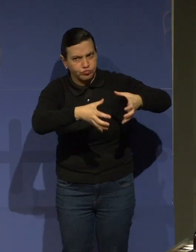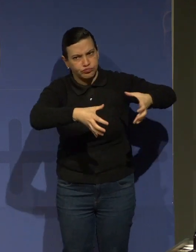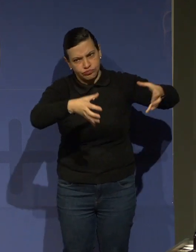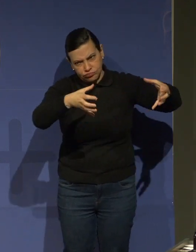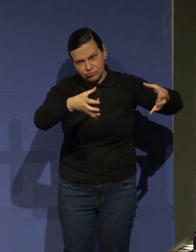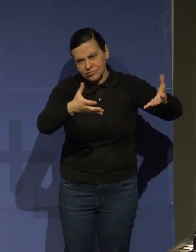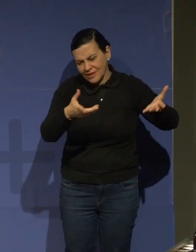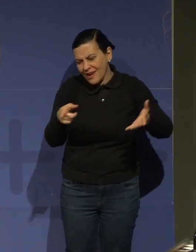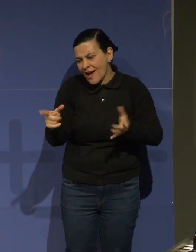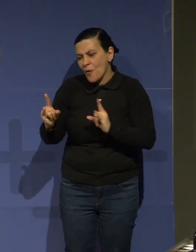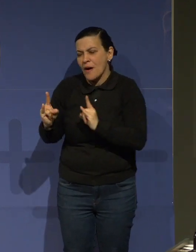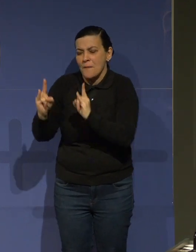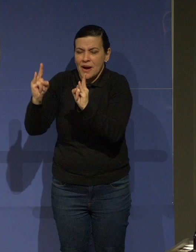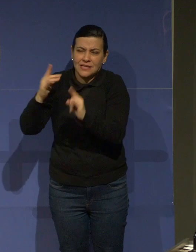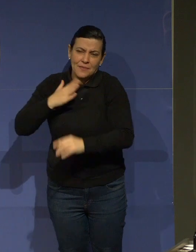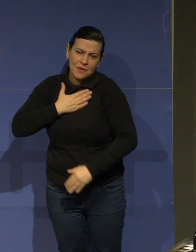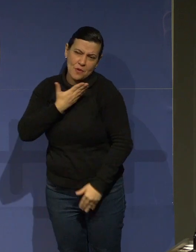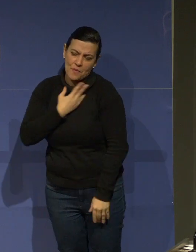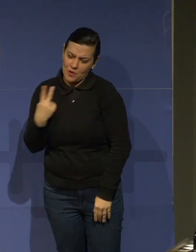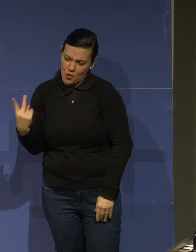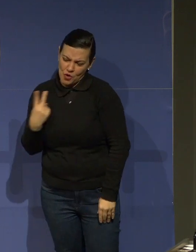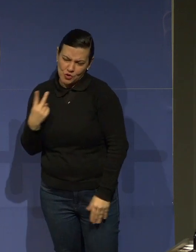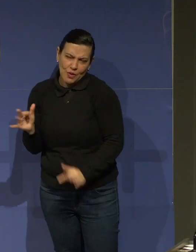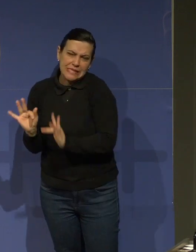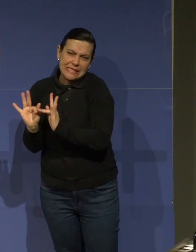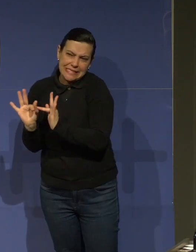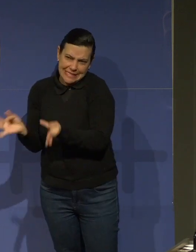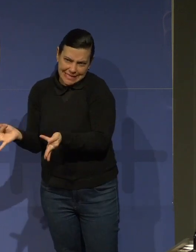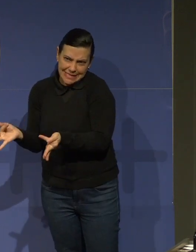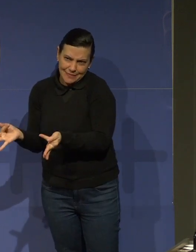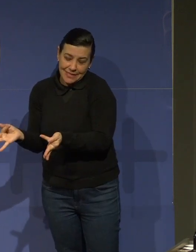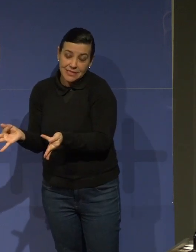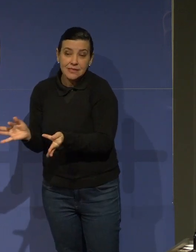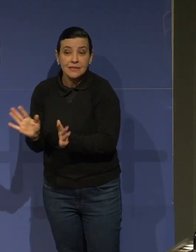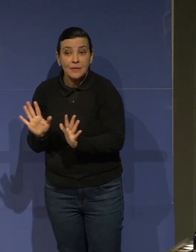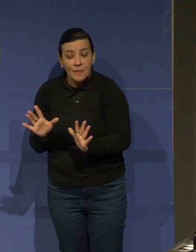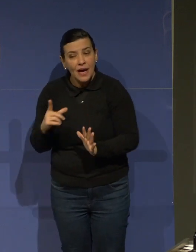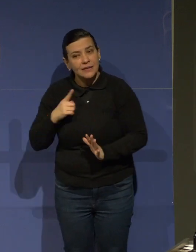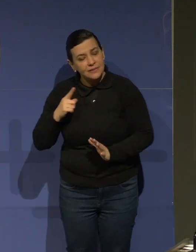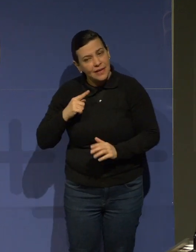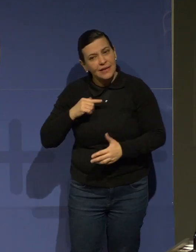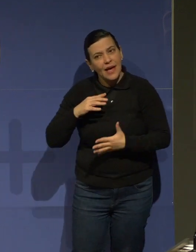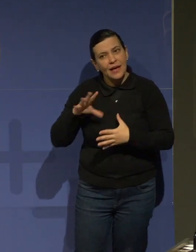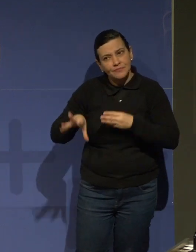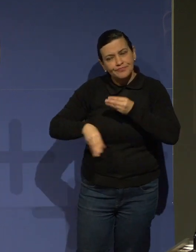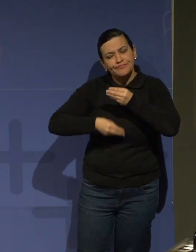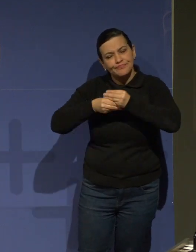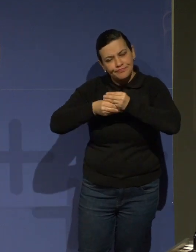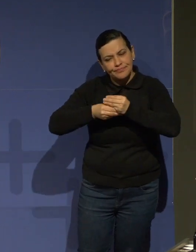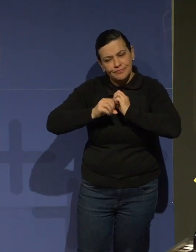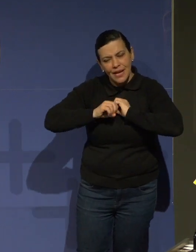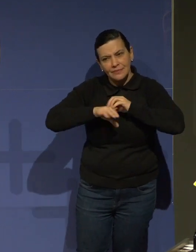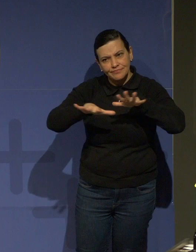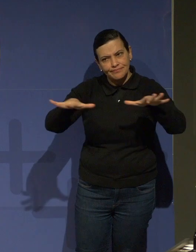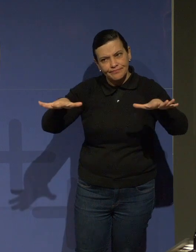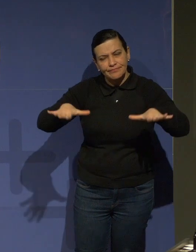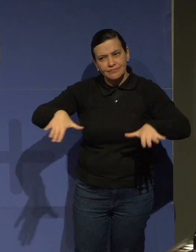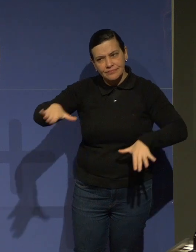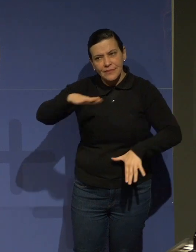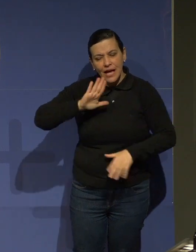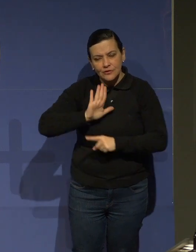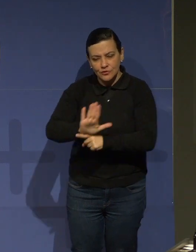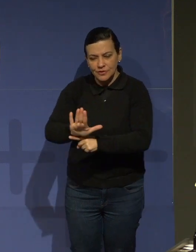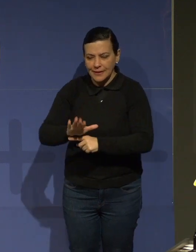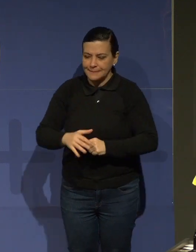ali eram apenas 2 pessoas, eu acho que ele tem algumas analogias interessantes que vai ficar um pouco mais claro. Pode passar.